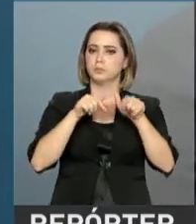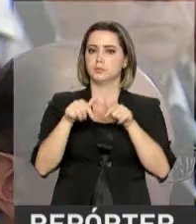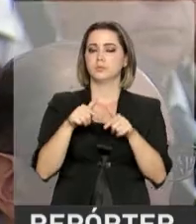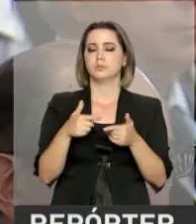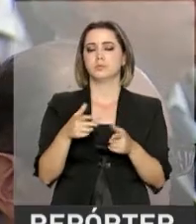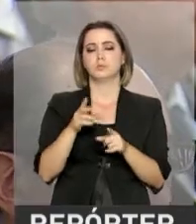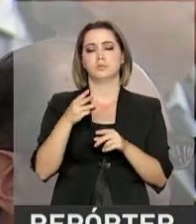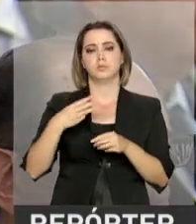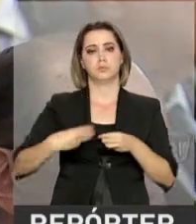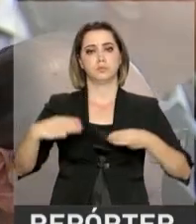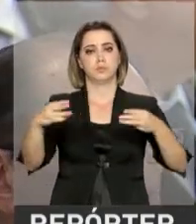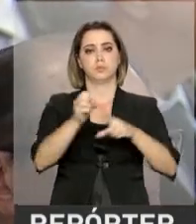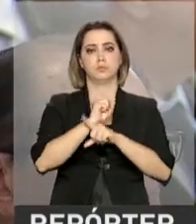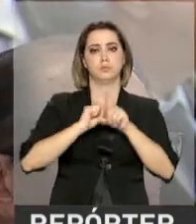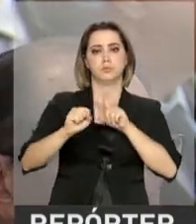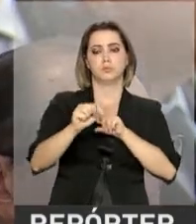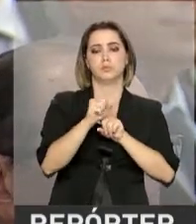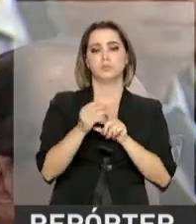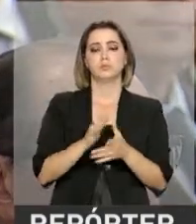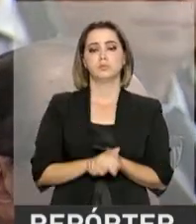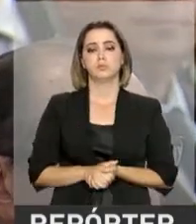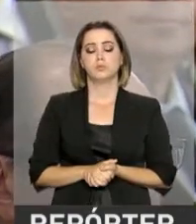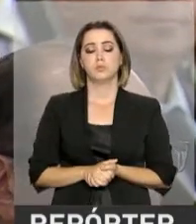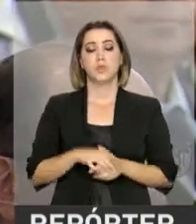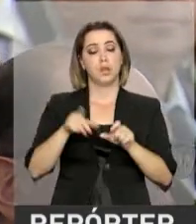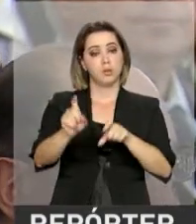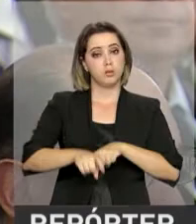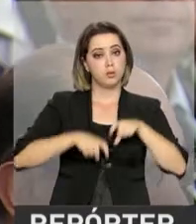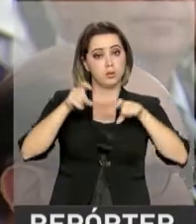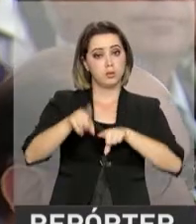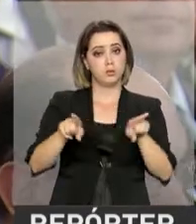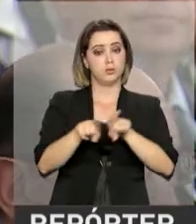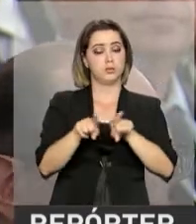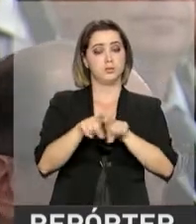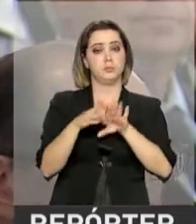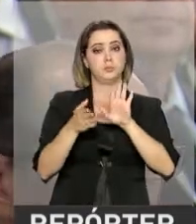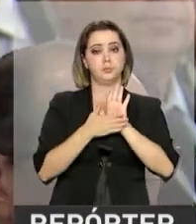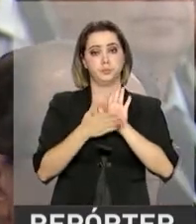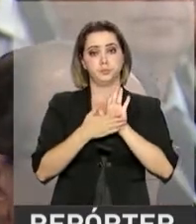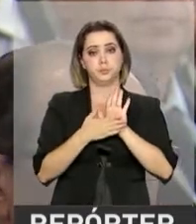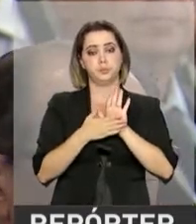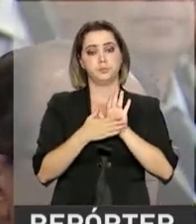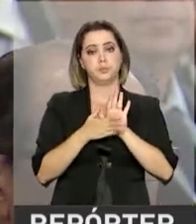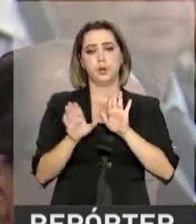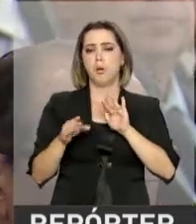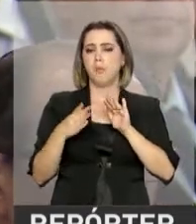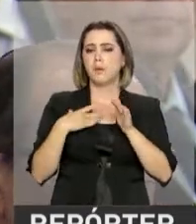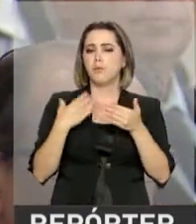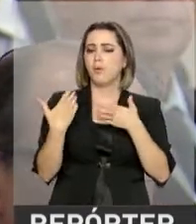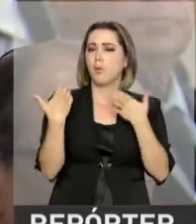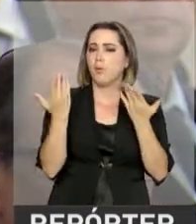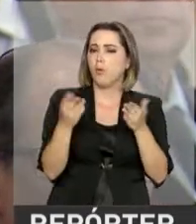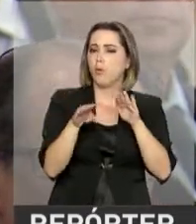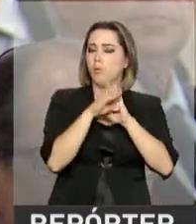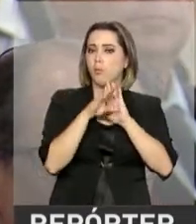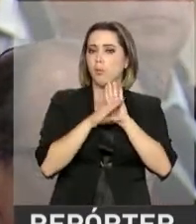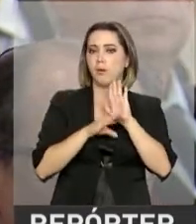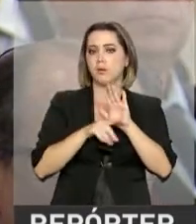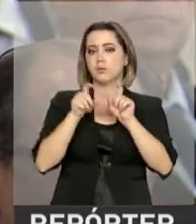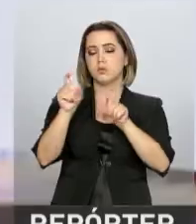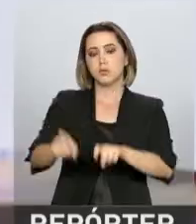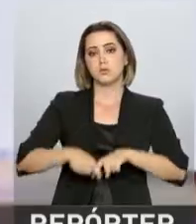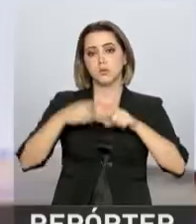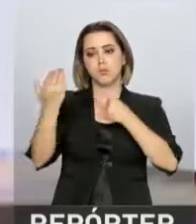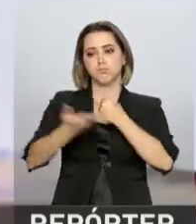materno setor do agronegócio governo também vai apresentar uma proposta para estabelecer um plano safra douri